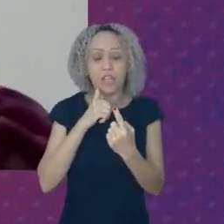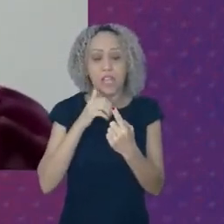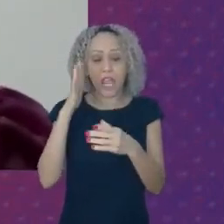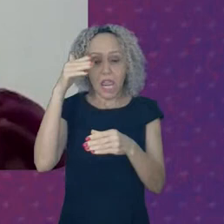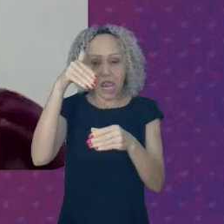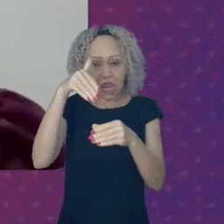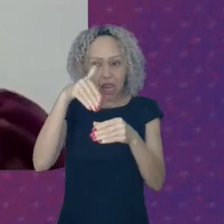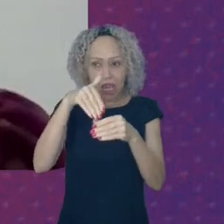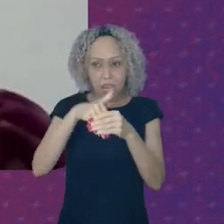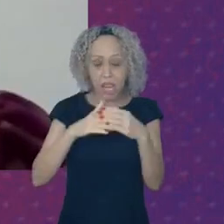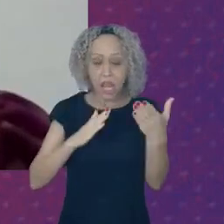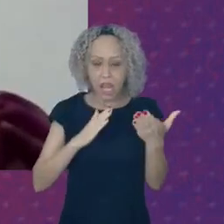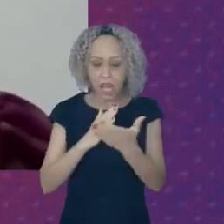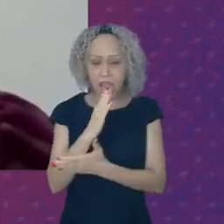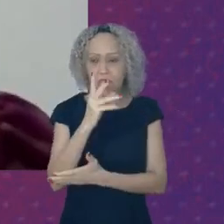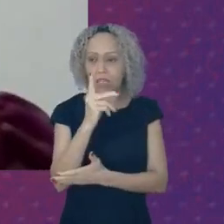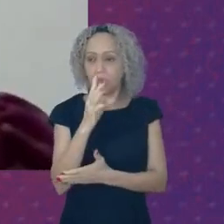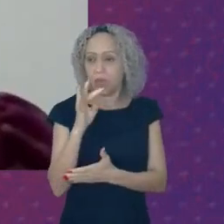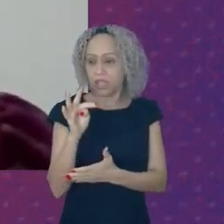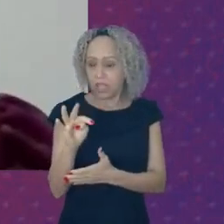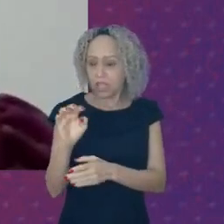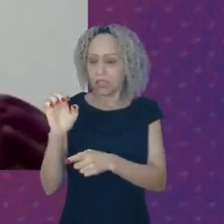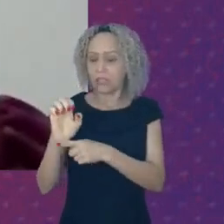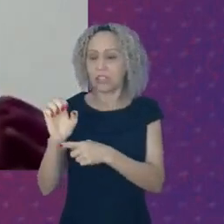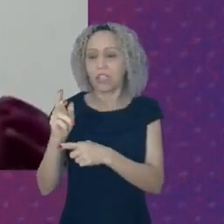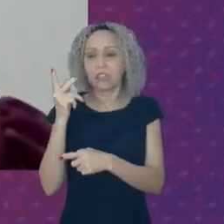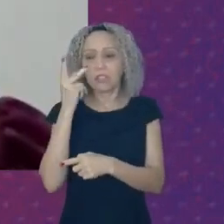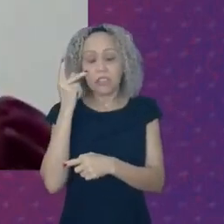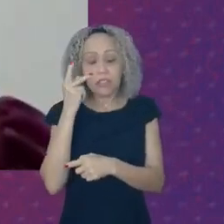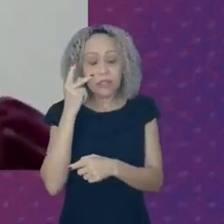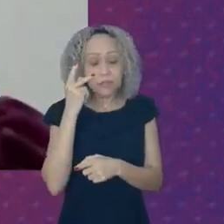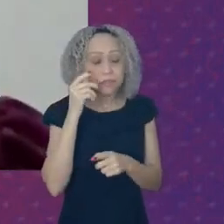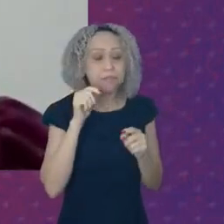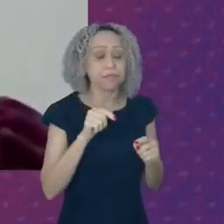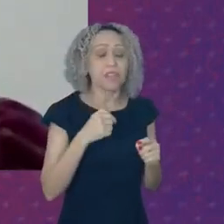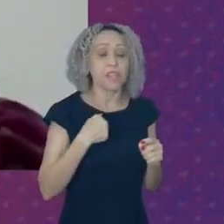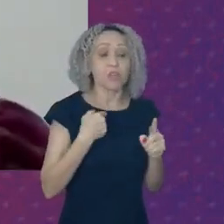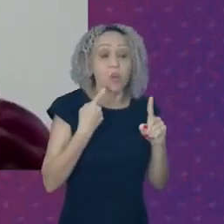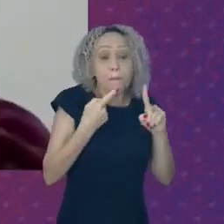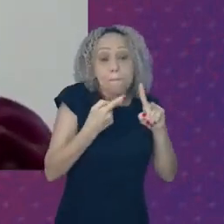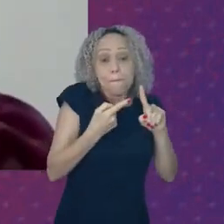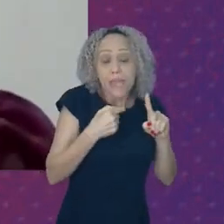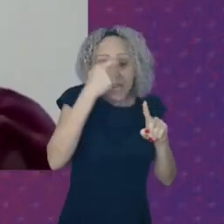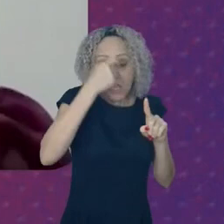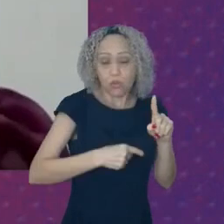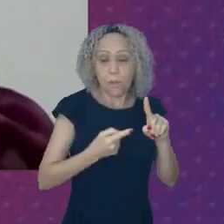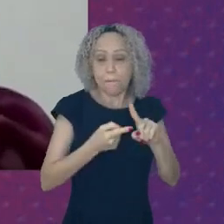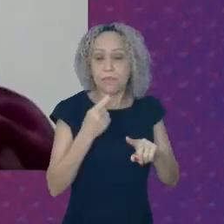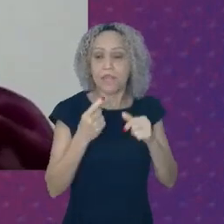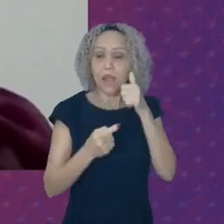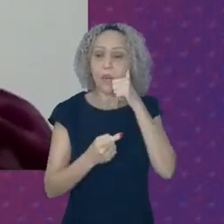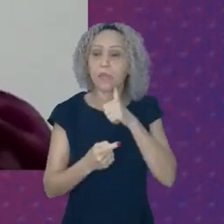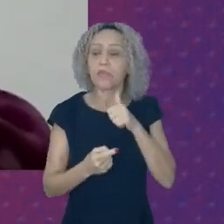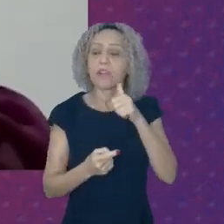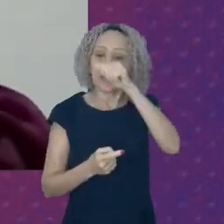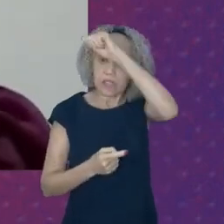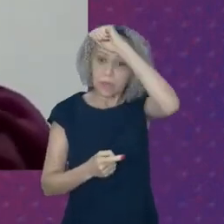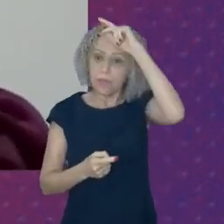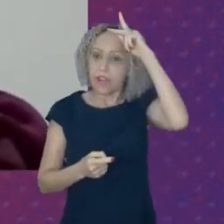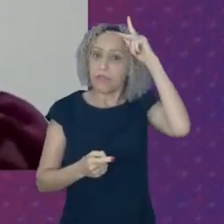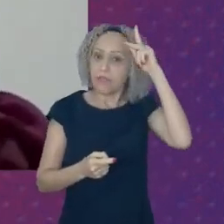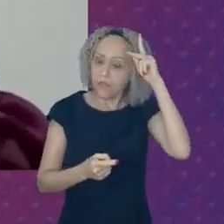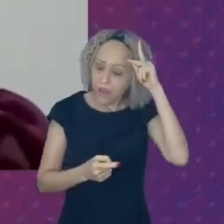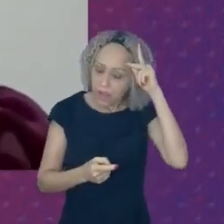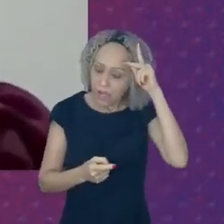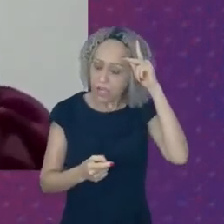eu estou hoje a primeira mulher a assumir o executivo da minha cidade. Então, isso